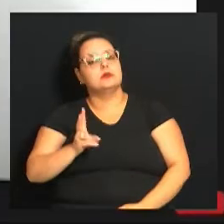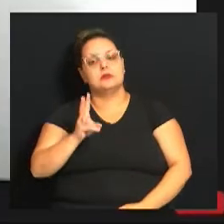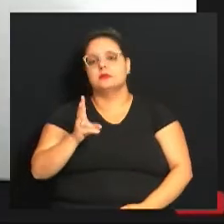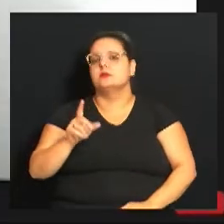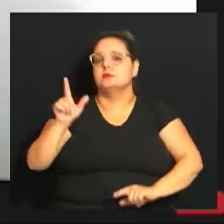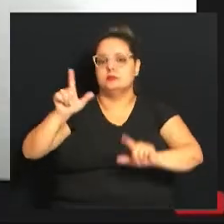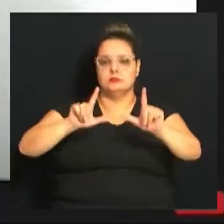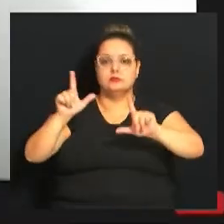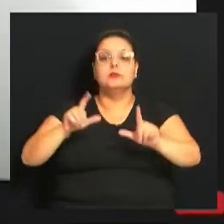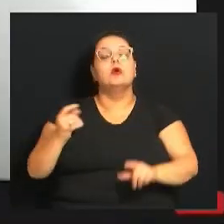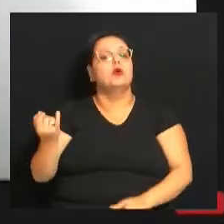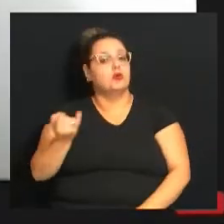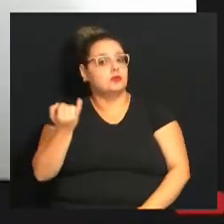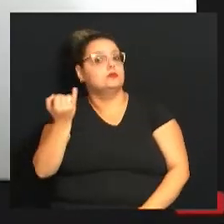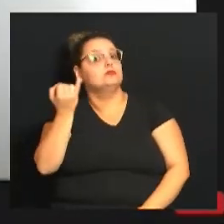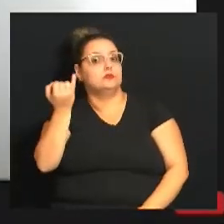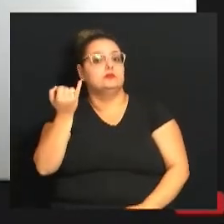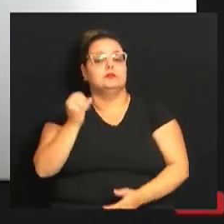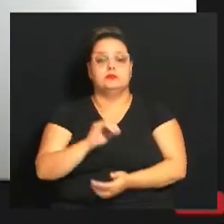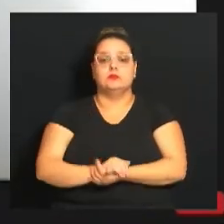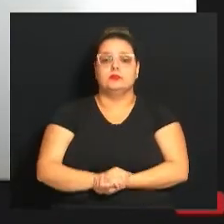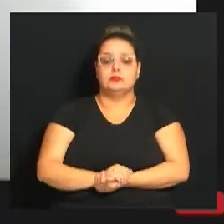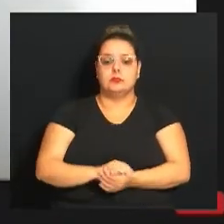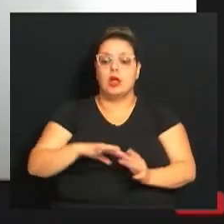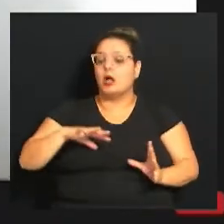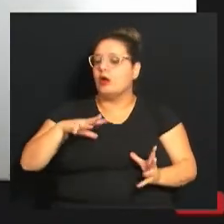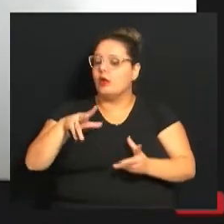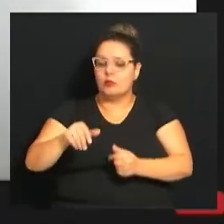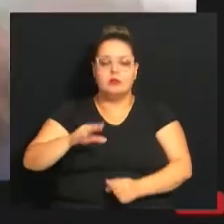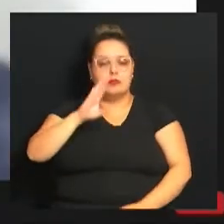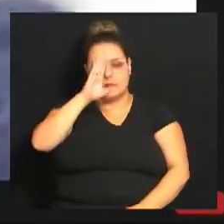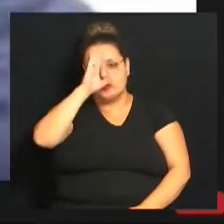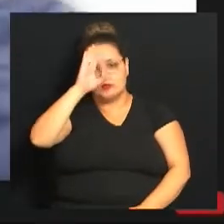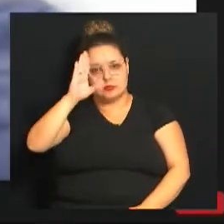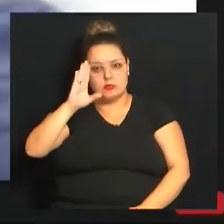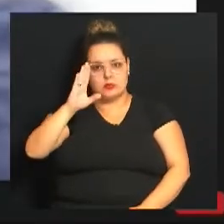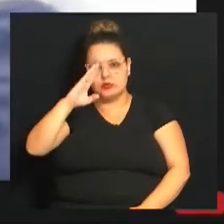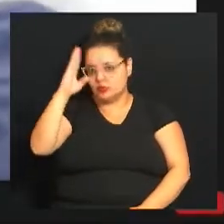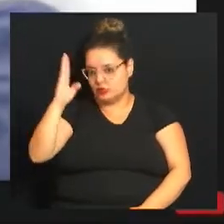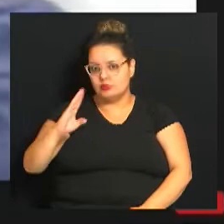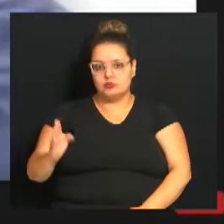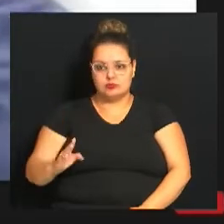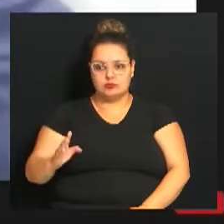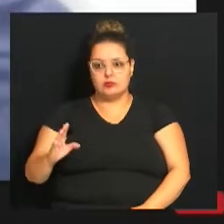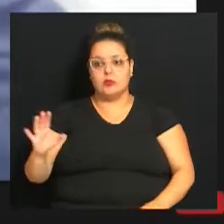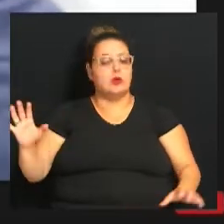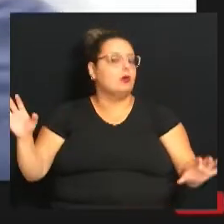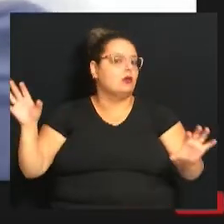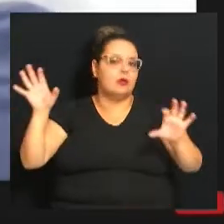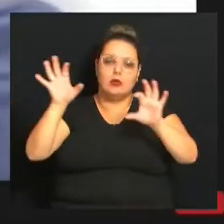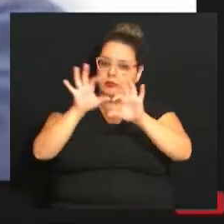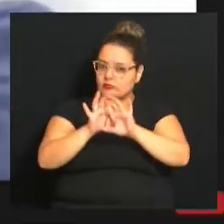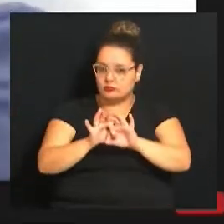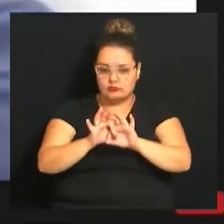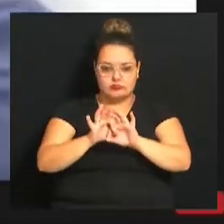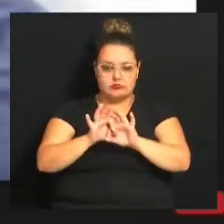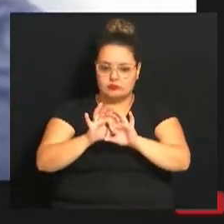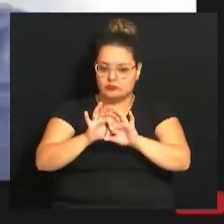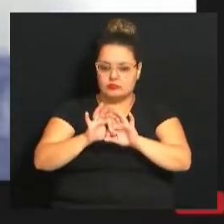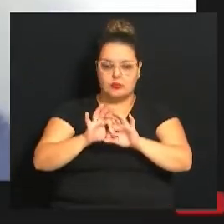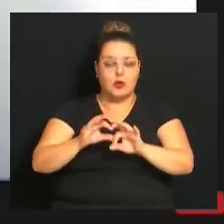veículo muito importante no mundo, e principalmente no Brasil, né? Então ela uniu esse país gigantesco do ponto de vista